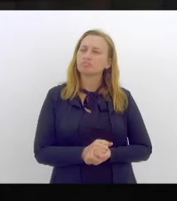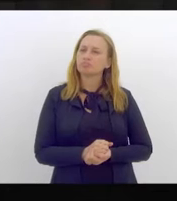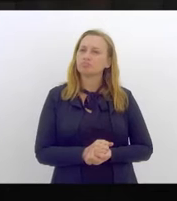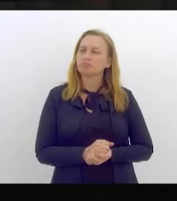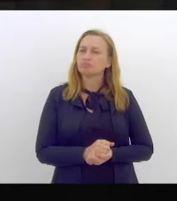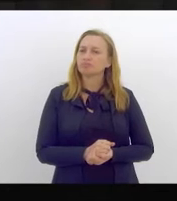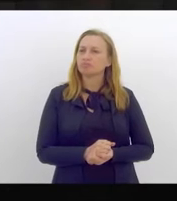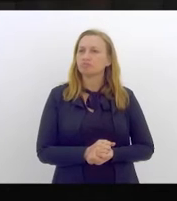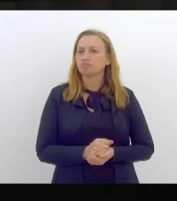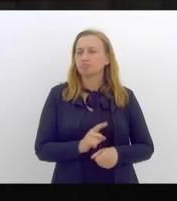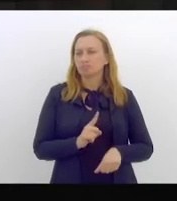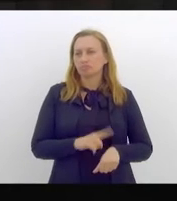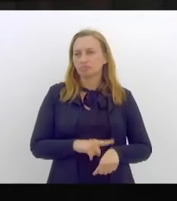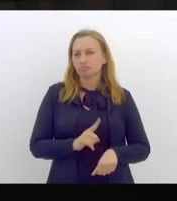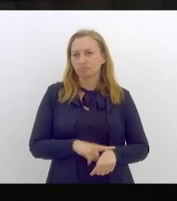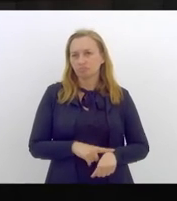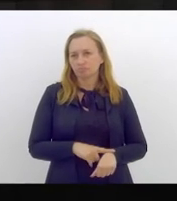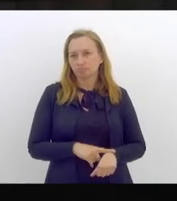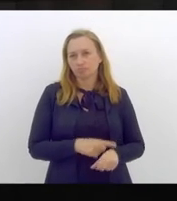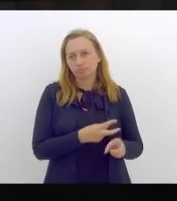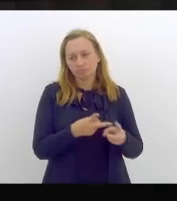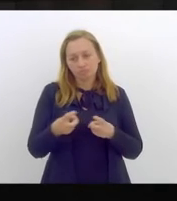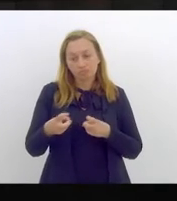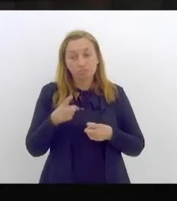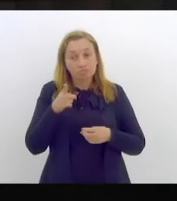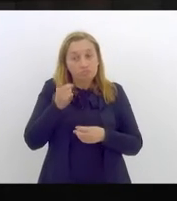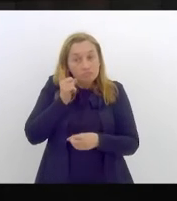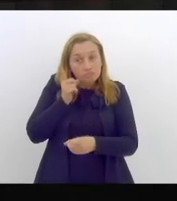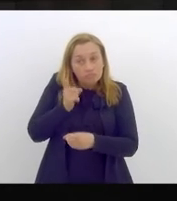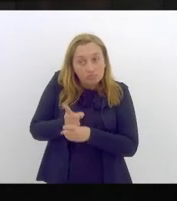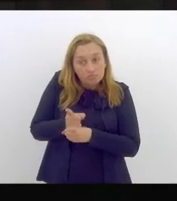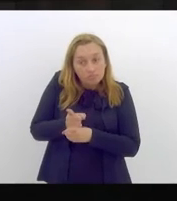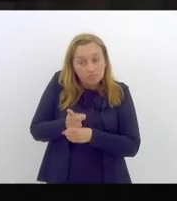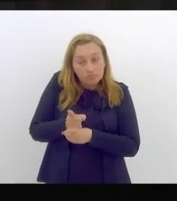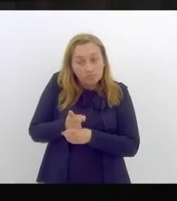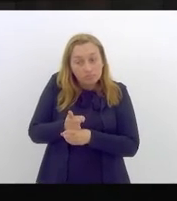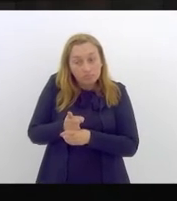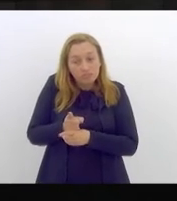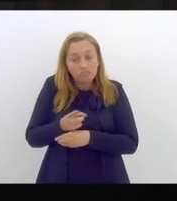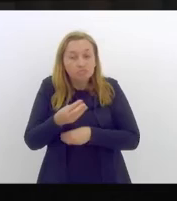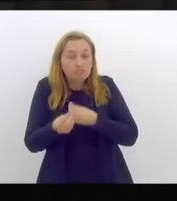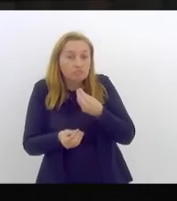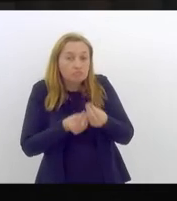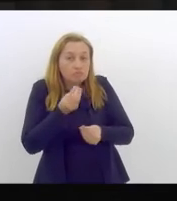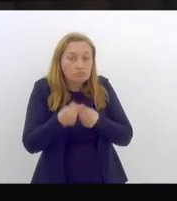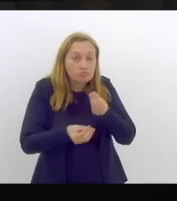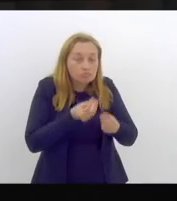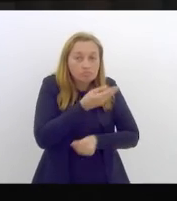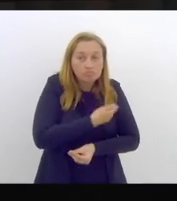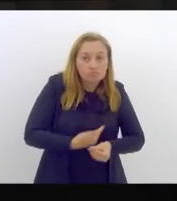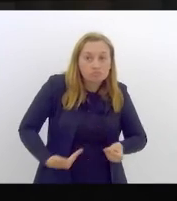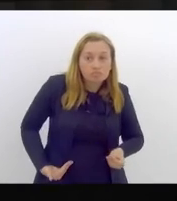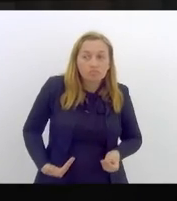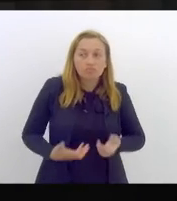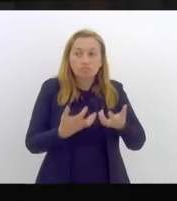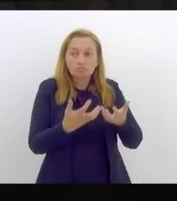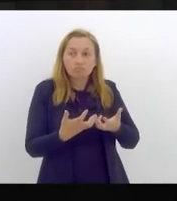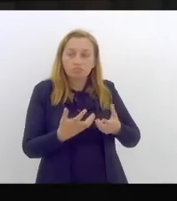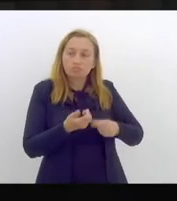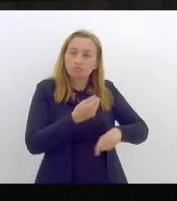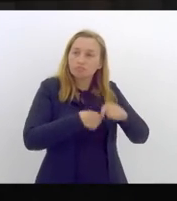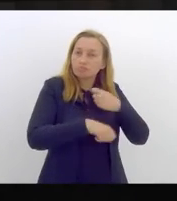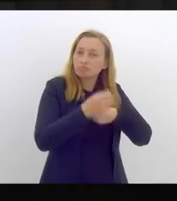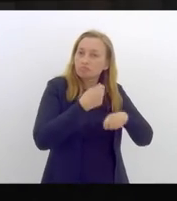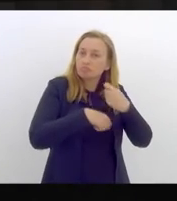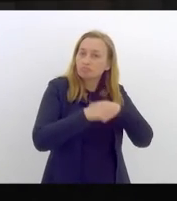neste debruçar, você descobrir a forma como o governo pretende